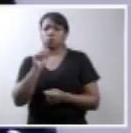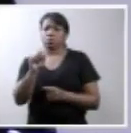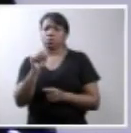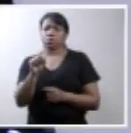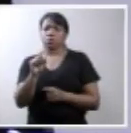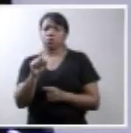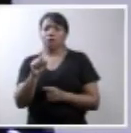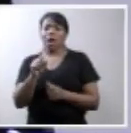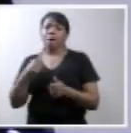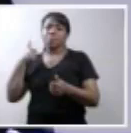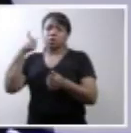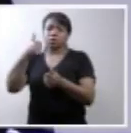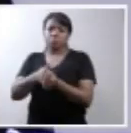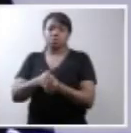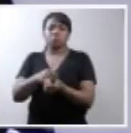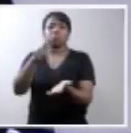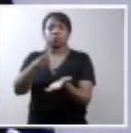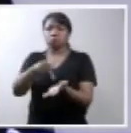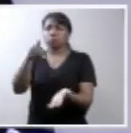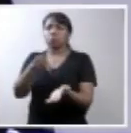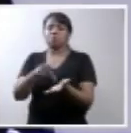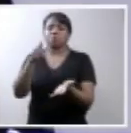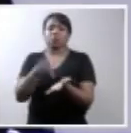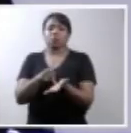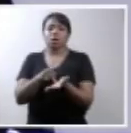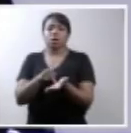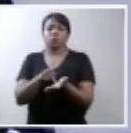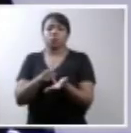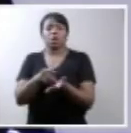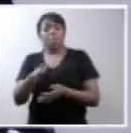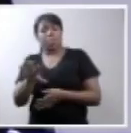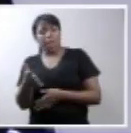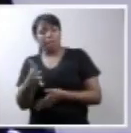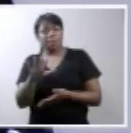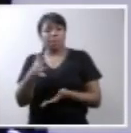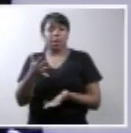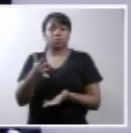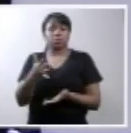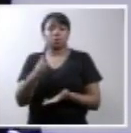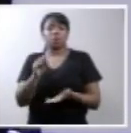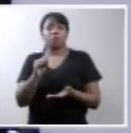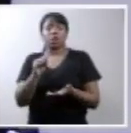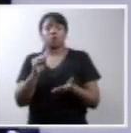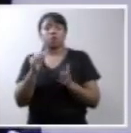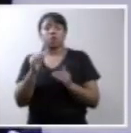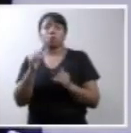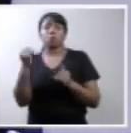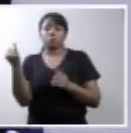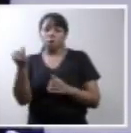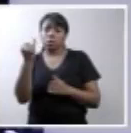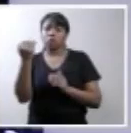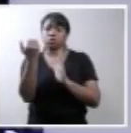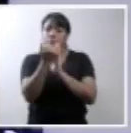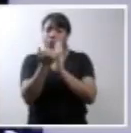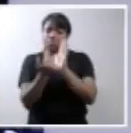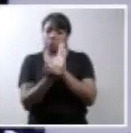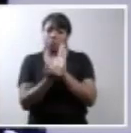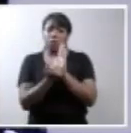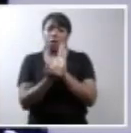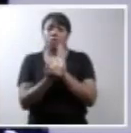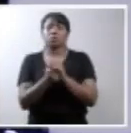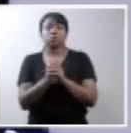Creio que a aproximação da Verdade Depende de enfoques